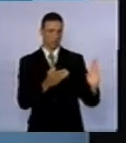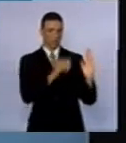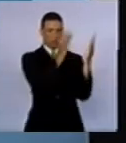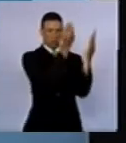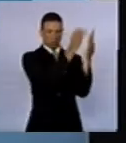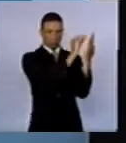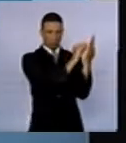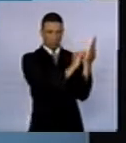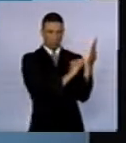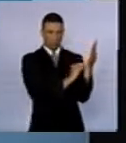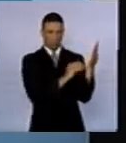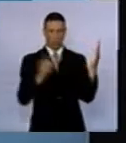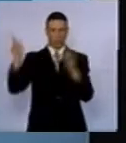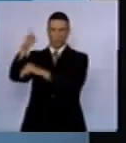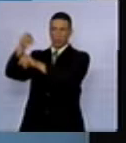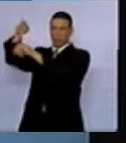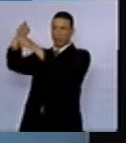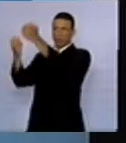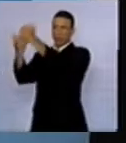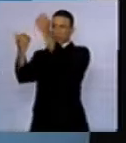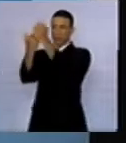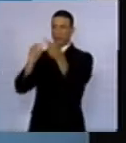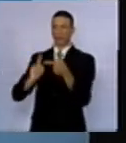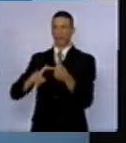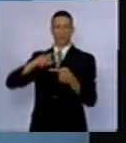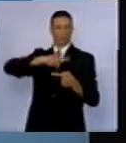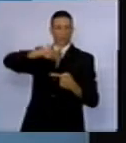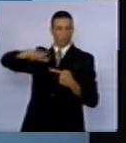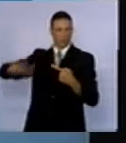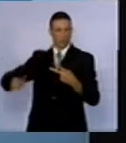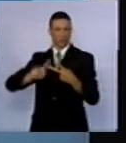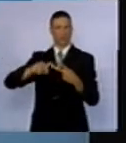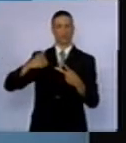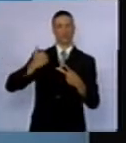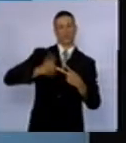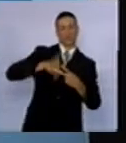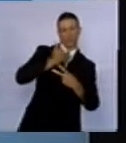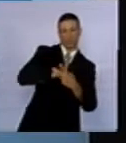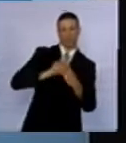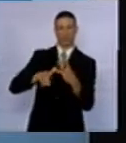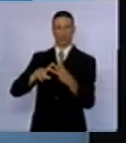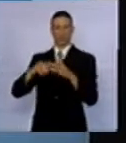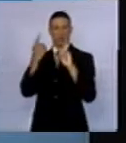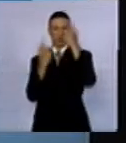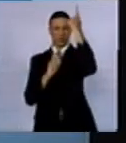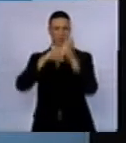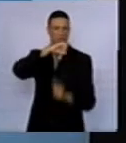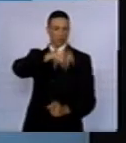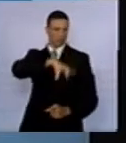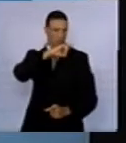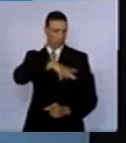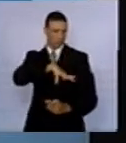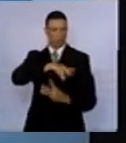assinatura entre países representativos como Portugal, Argentina e Chile.